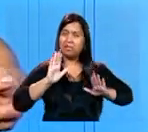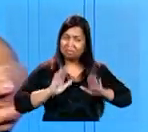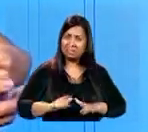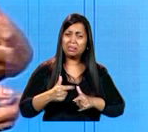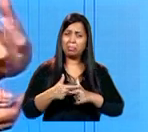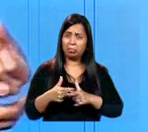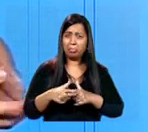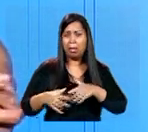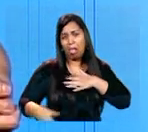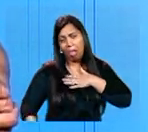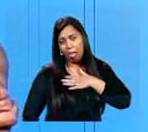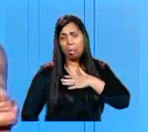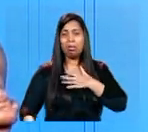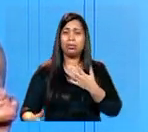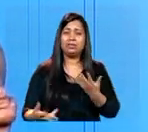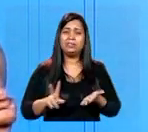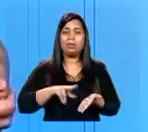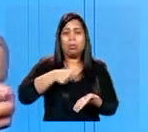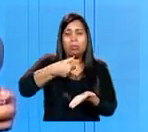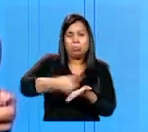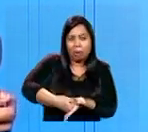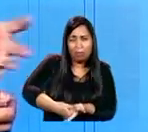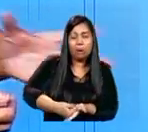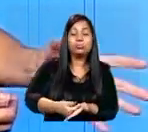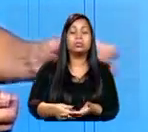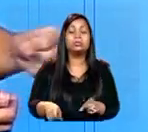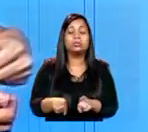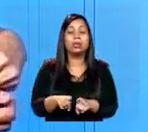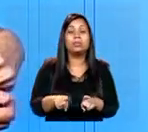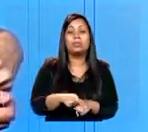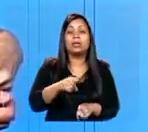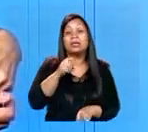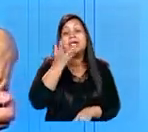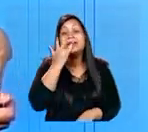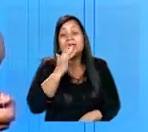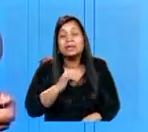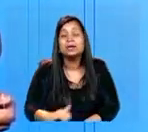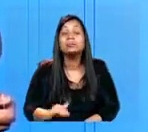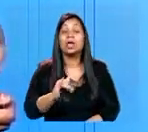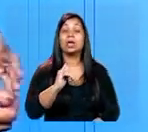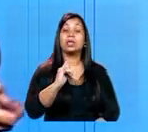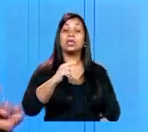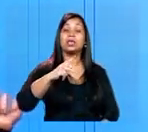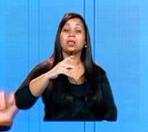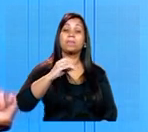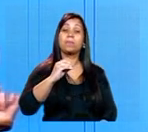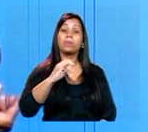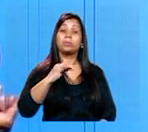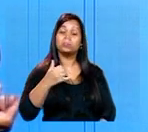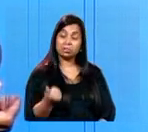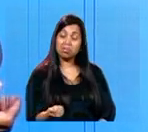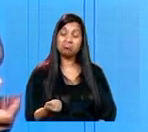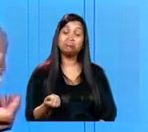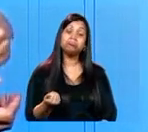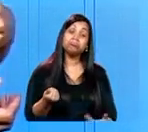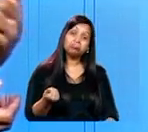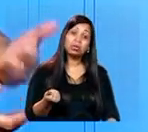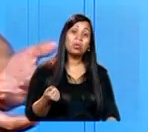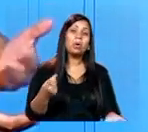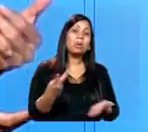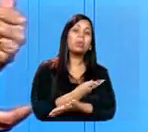com sequelas, ficam acamados. Crianças que têm hipóxia, nós temos algumas crianças atendidas que são quadros